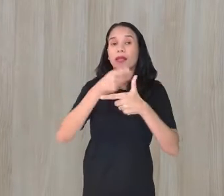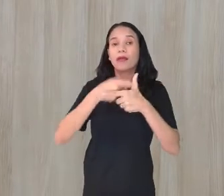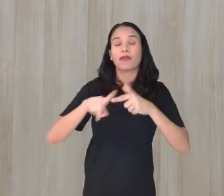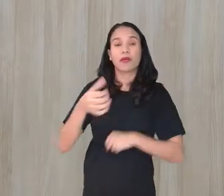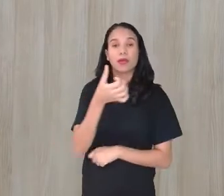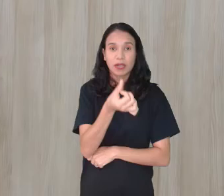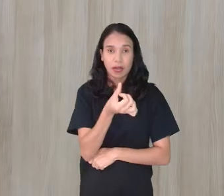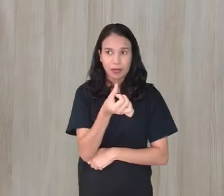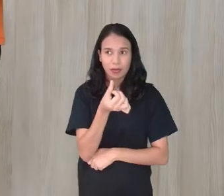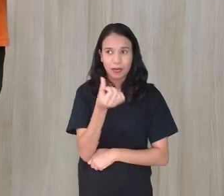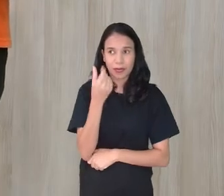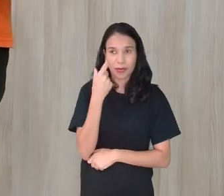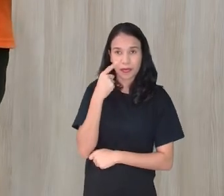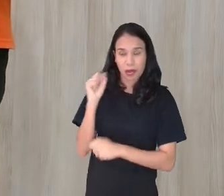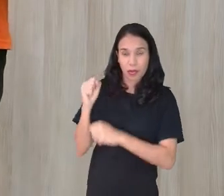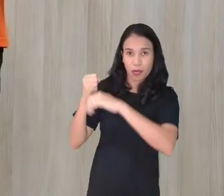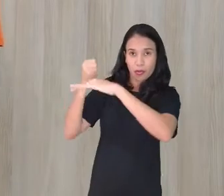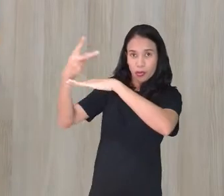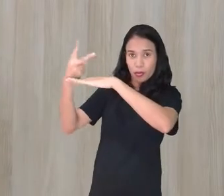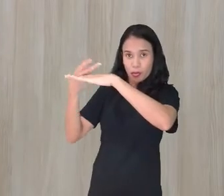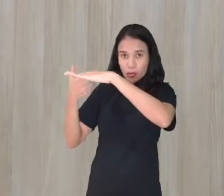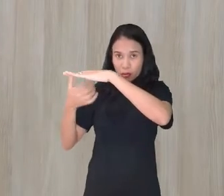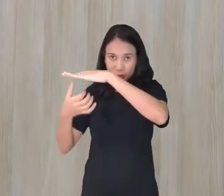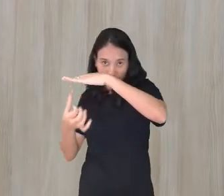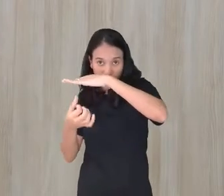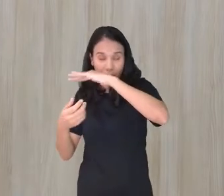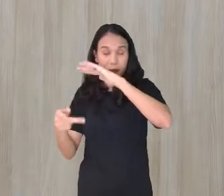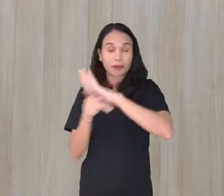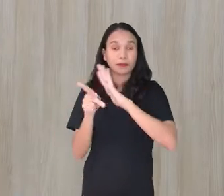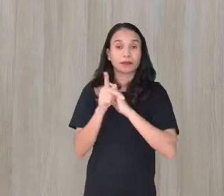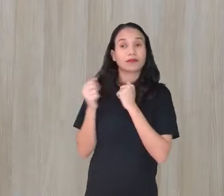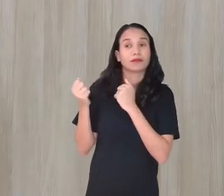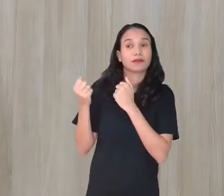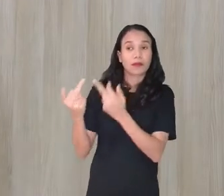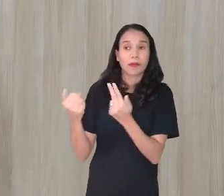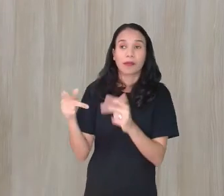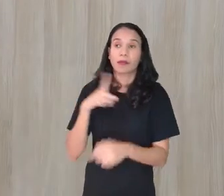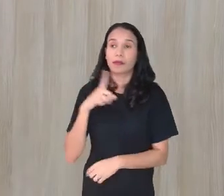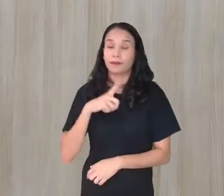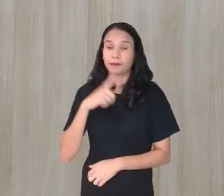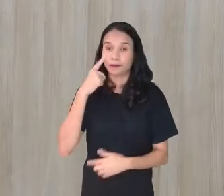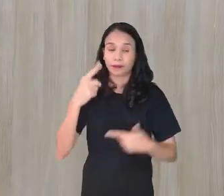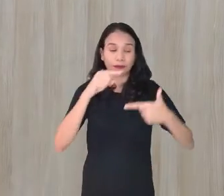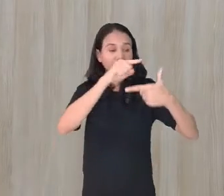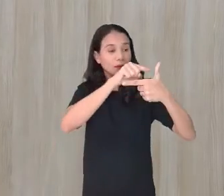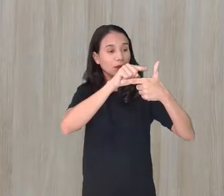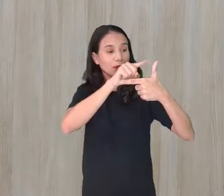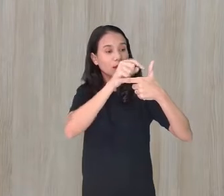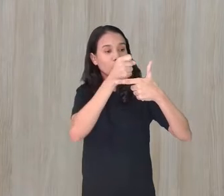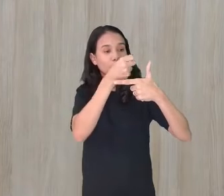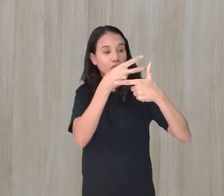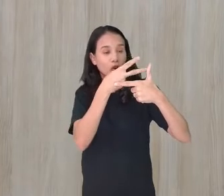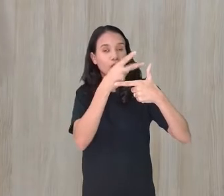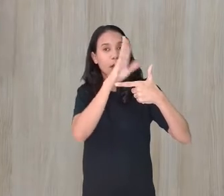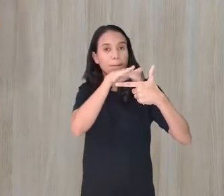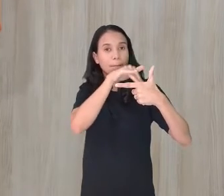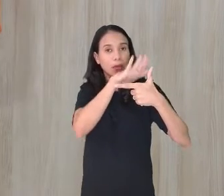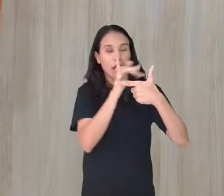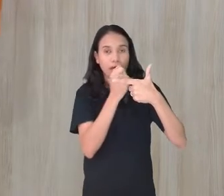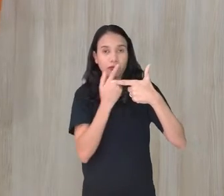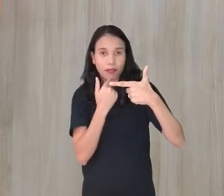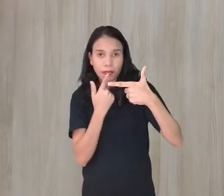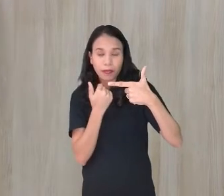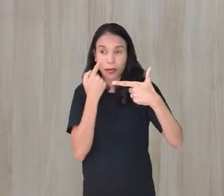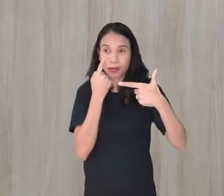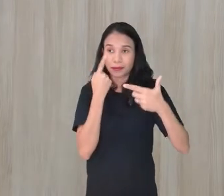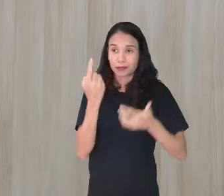6 pedaços iguais. E note que desses 6 pedaços iguais, eu tenho aí 2 que estão pintados. Então,